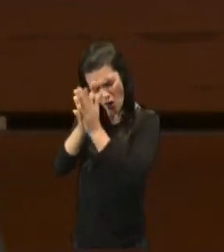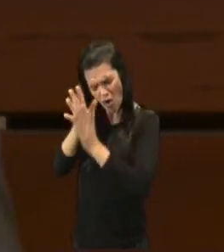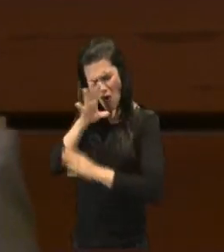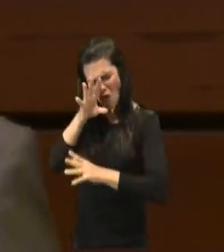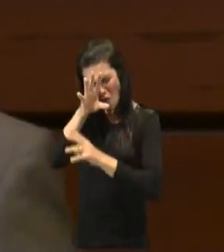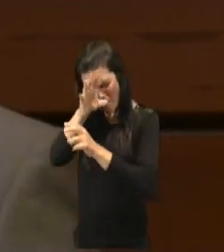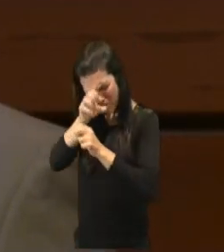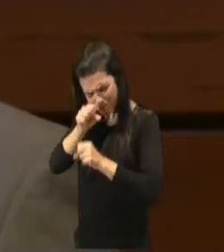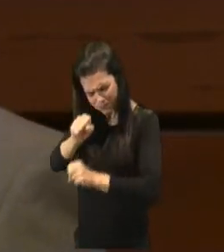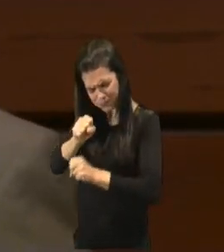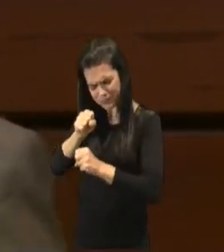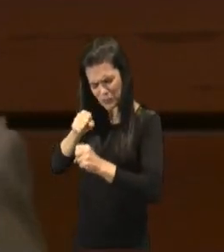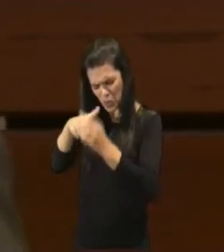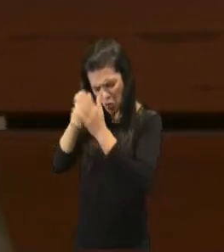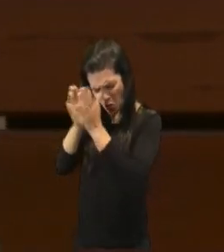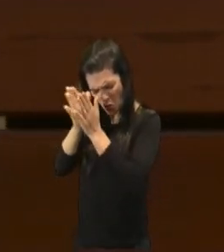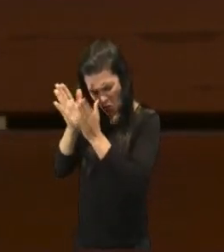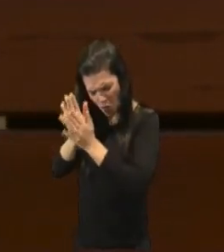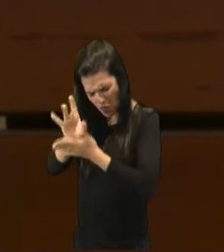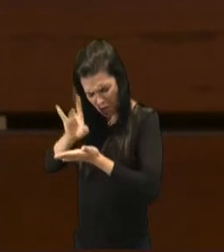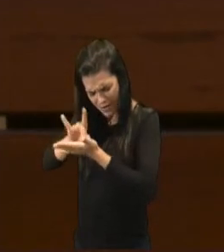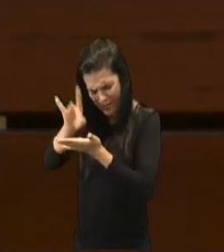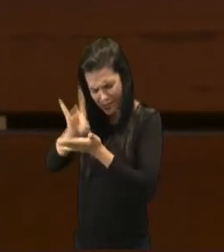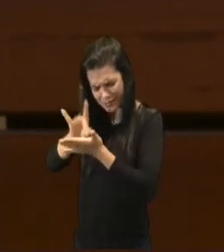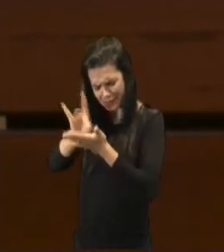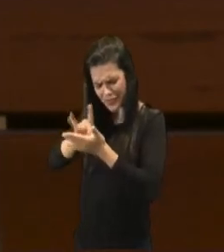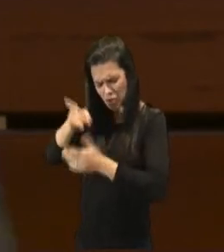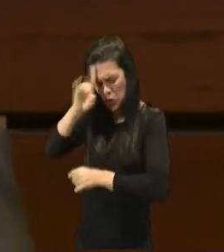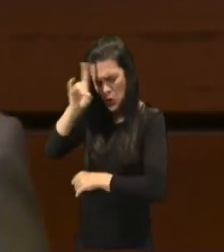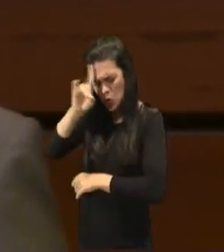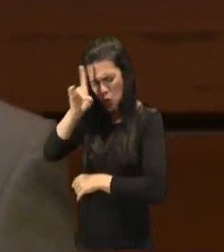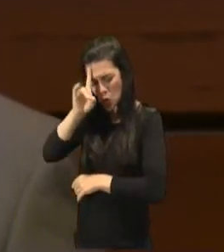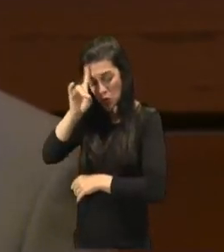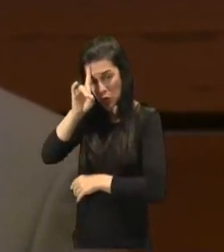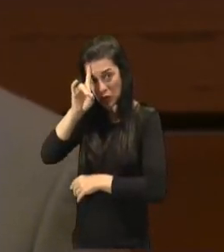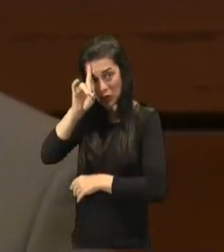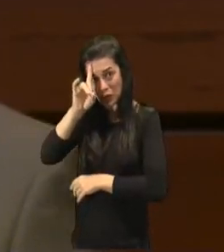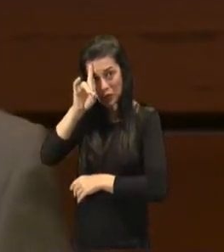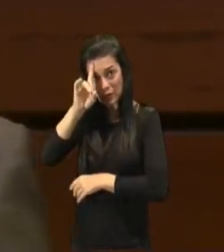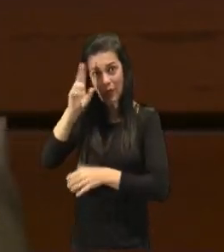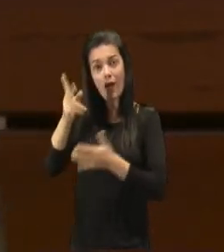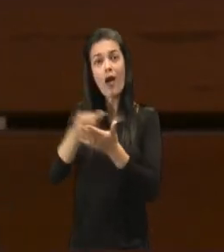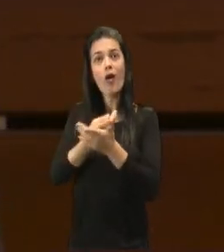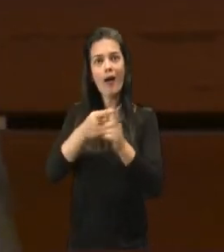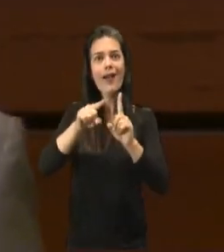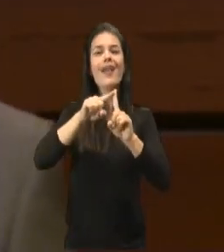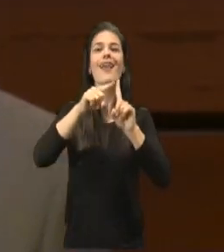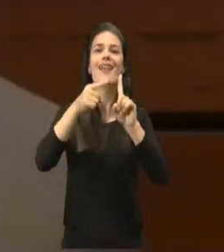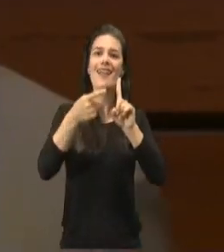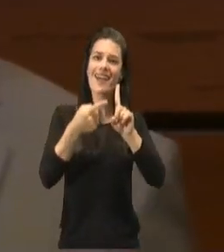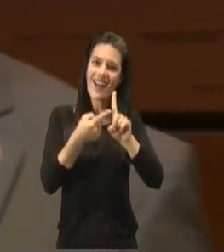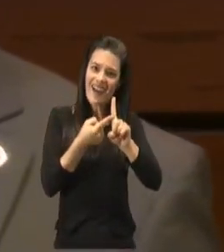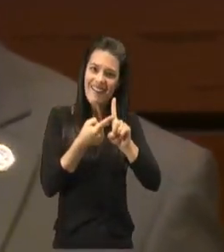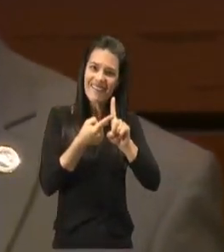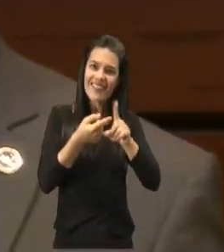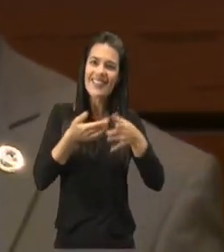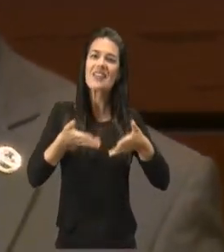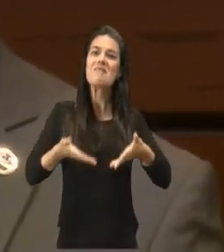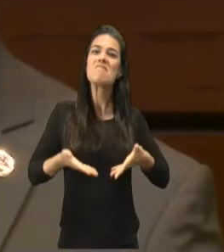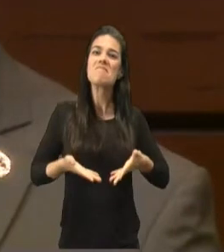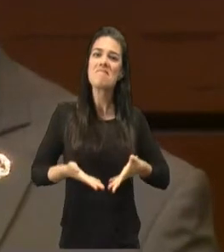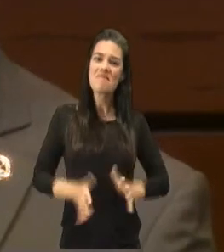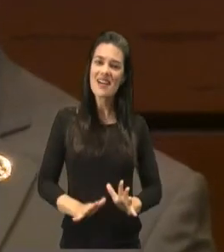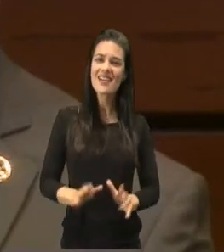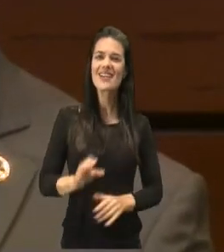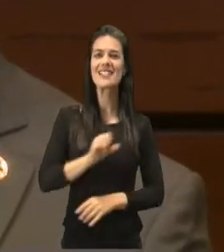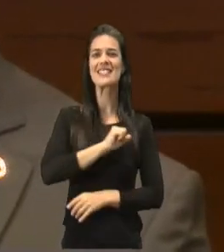ela intercede pelo seu filho. E quando Samuel nasce, passado o tempo, ela entrega o seu filho, ela